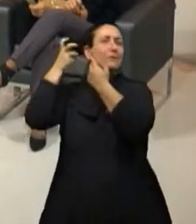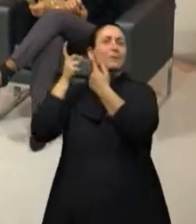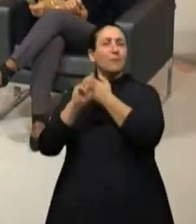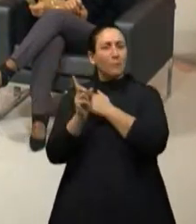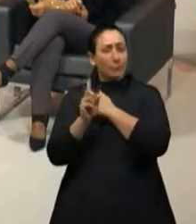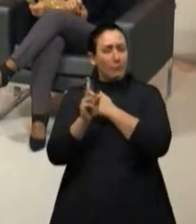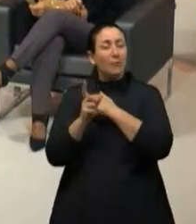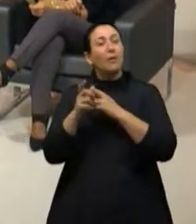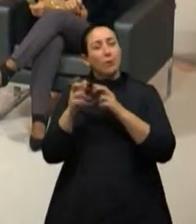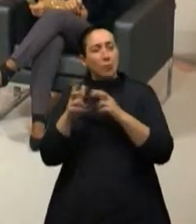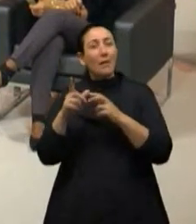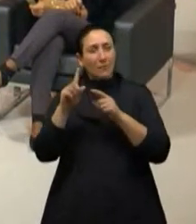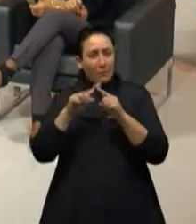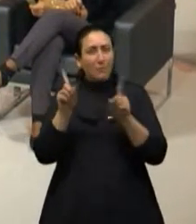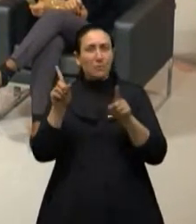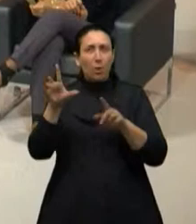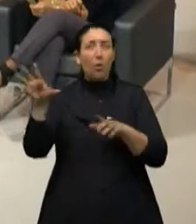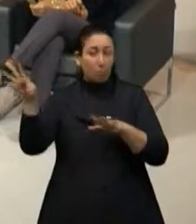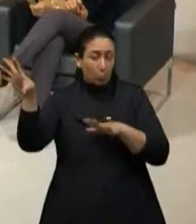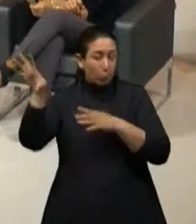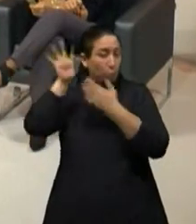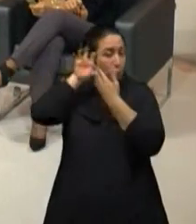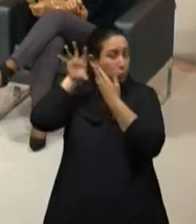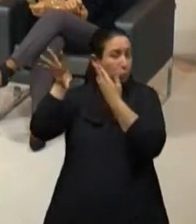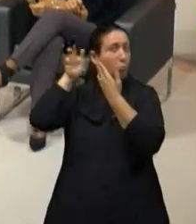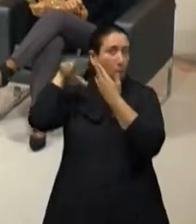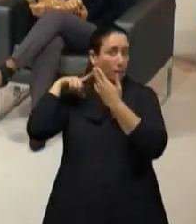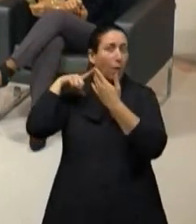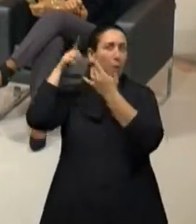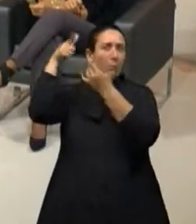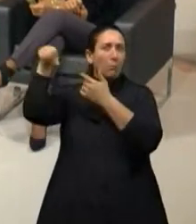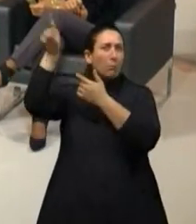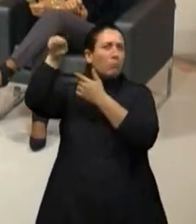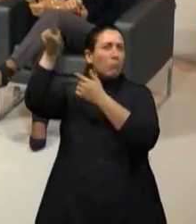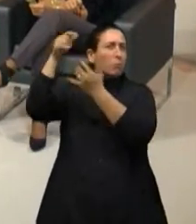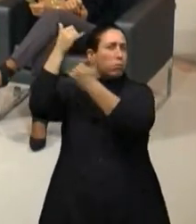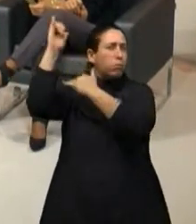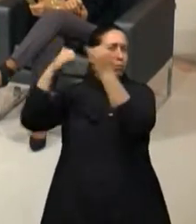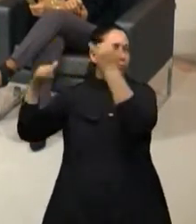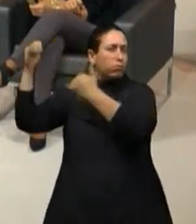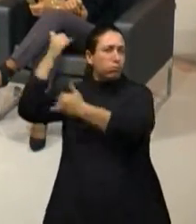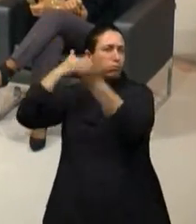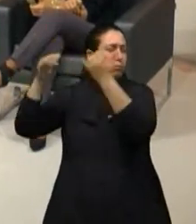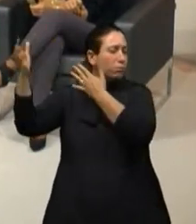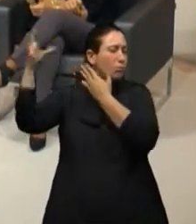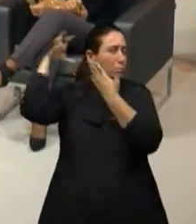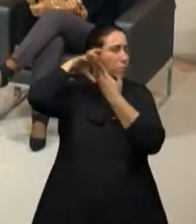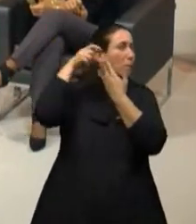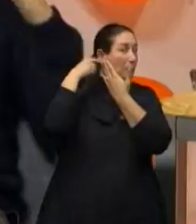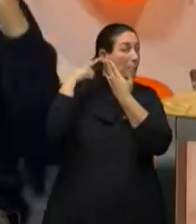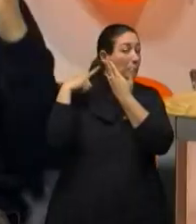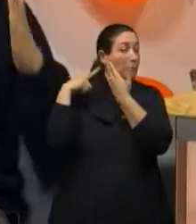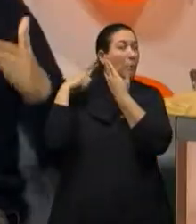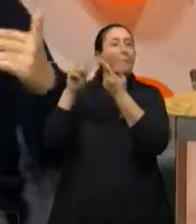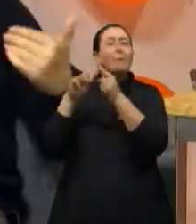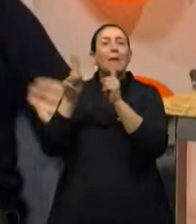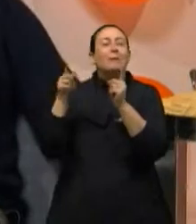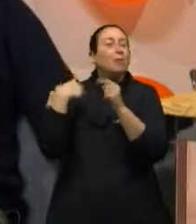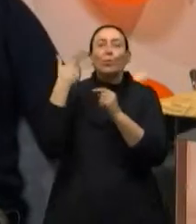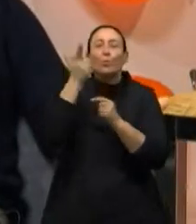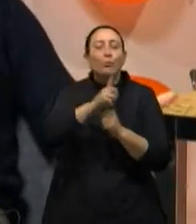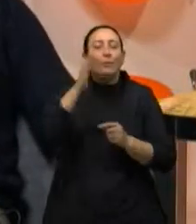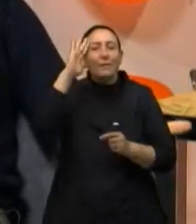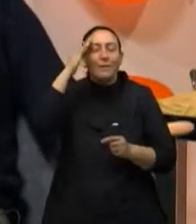ruído continua entrando ah ok mas aí a Fala continua embaralhada né então quanto mais